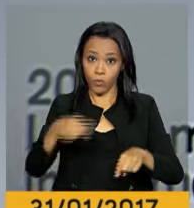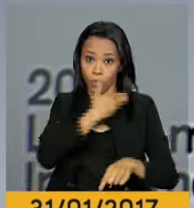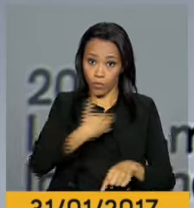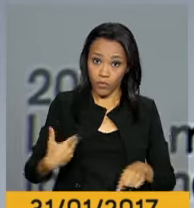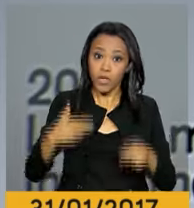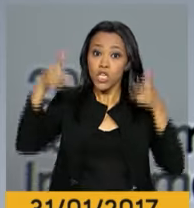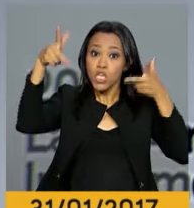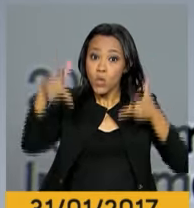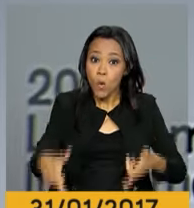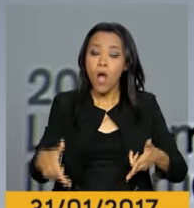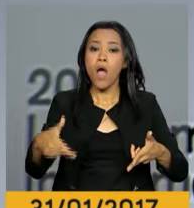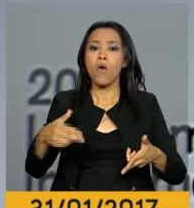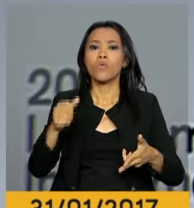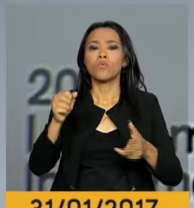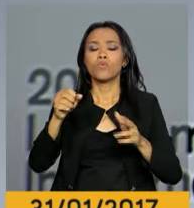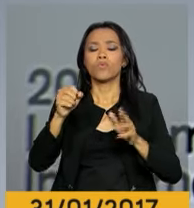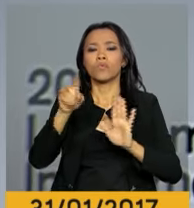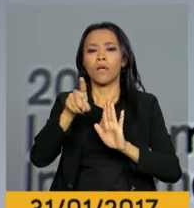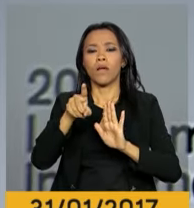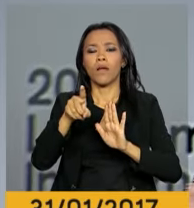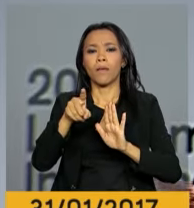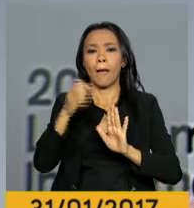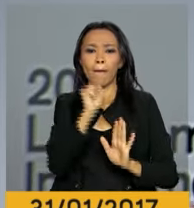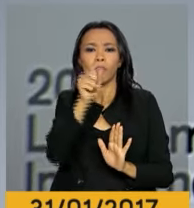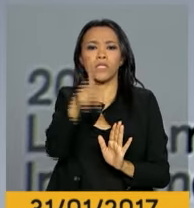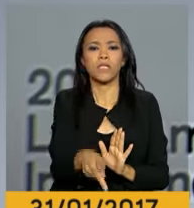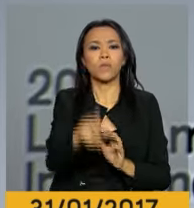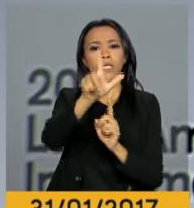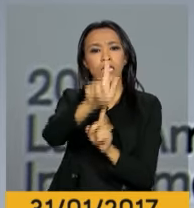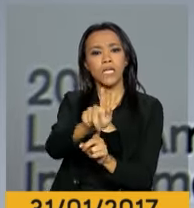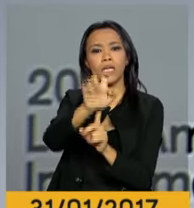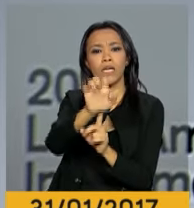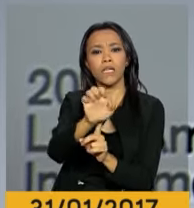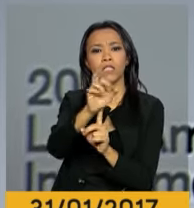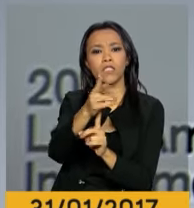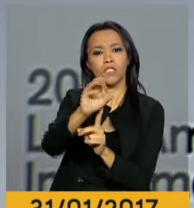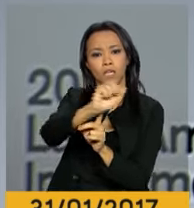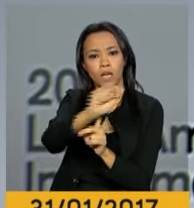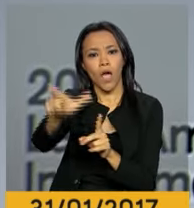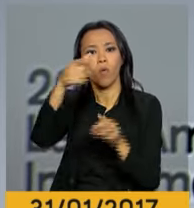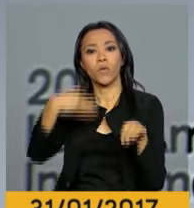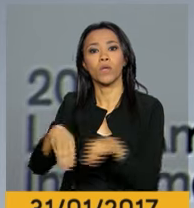Previdência geral não é isto significa igualdade equidade